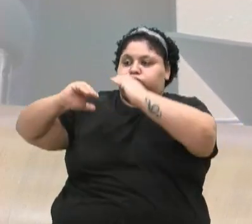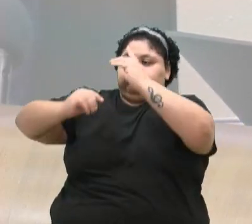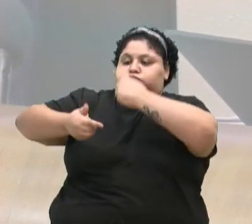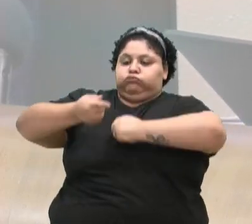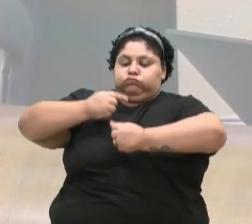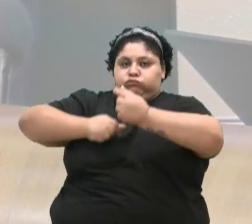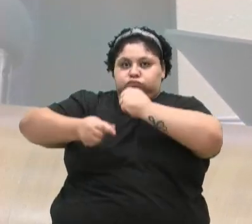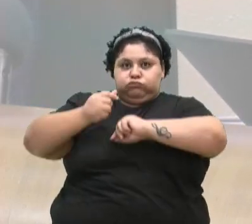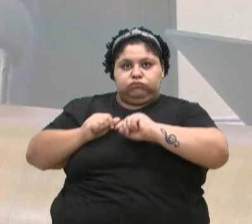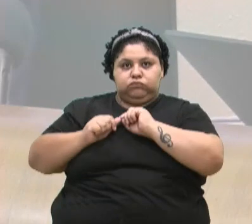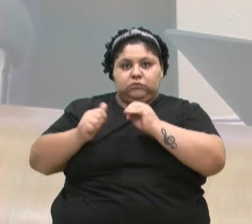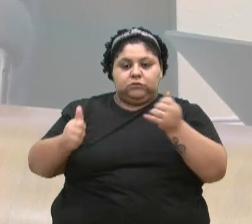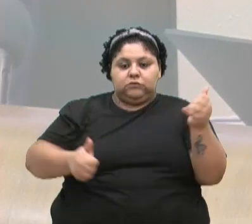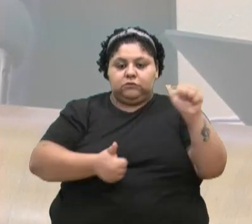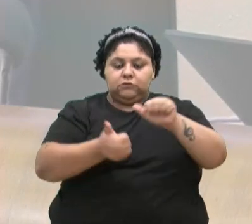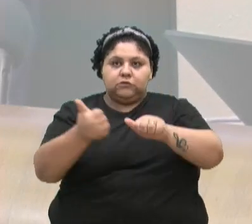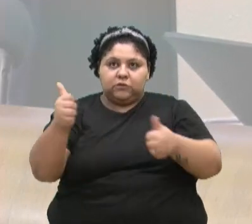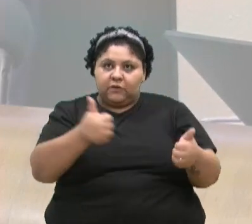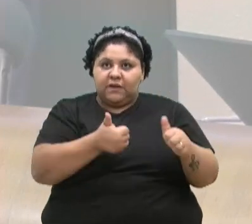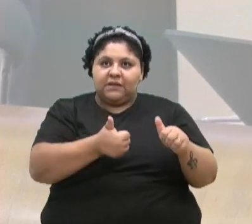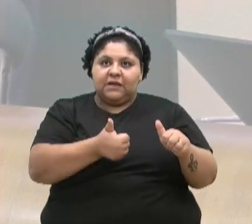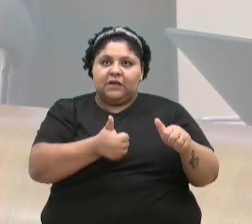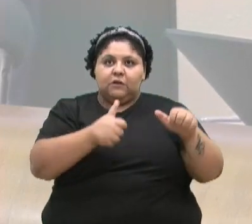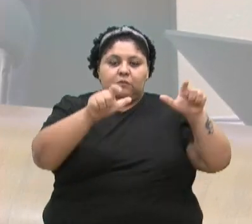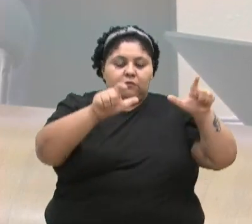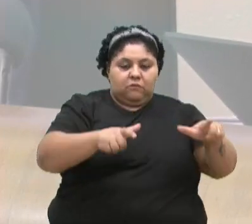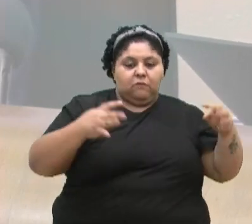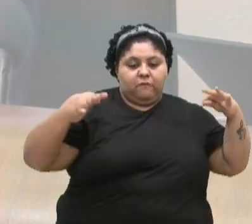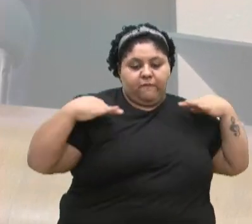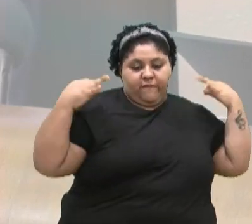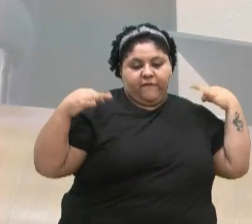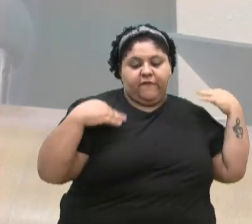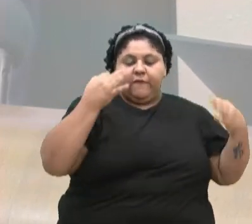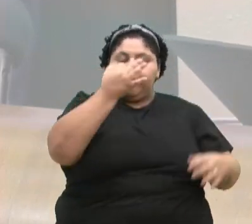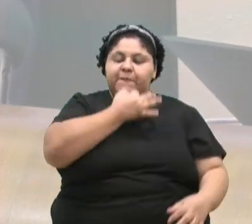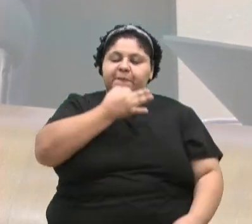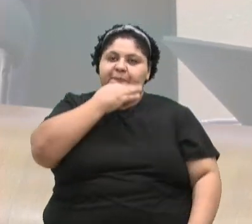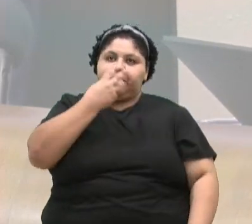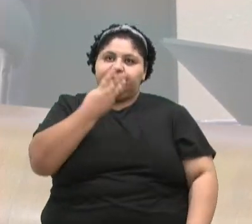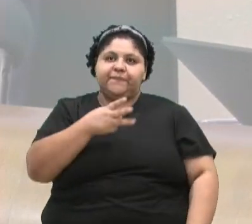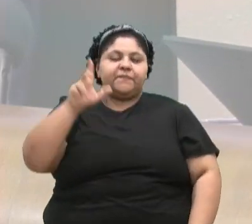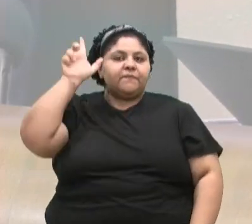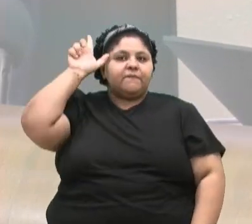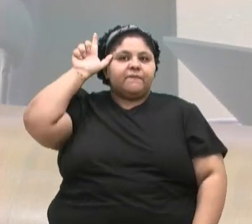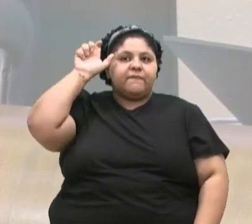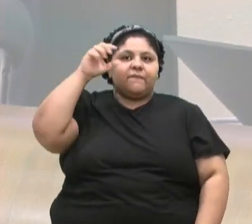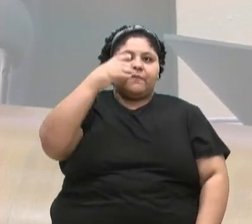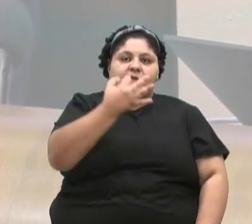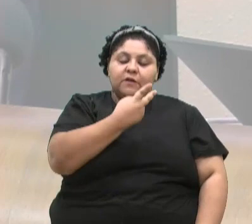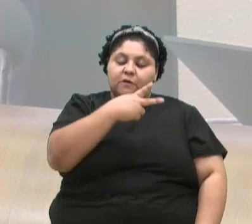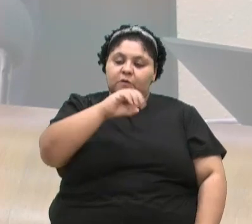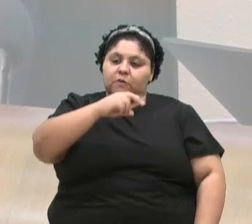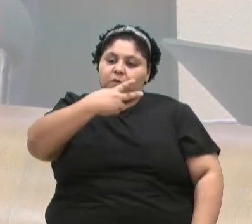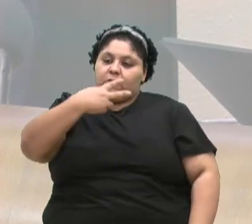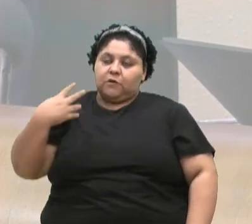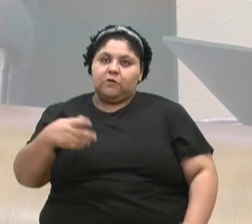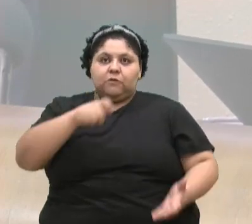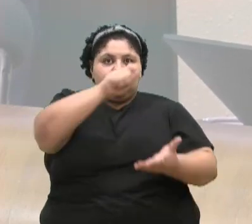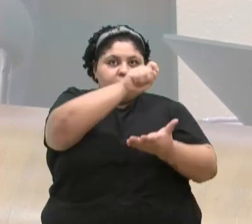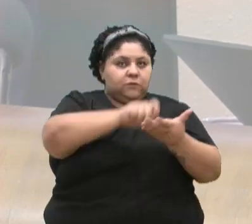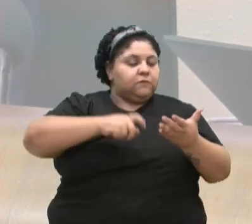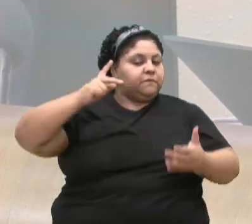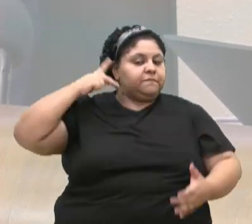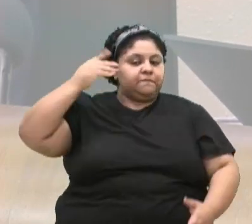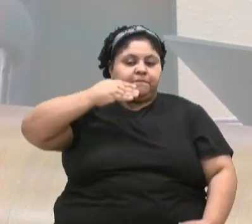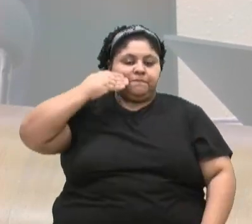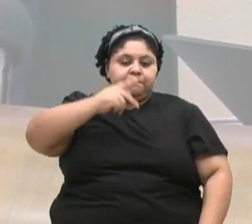econômico e na qualidade do ramo hoteleiro. Caxias do Sul, 3 de abril de 2024. Assinam vereadora Marisol Santos,